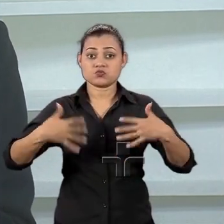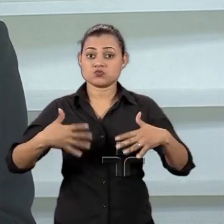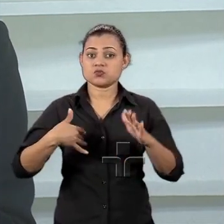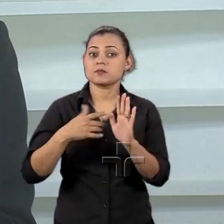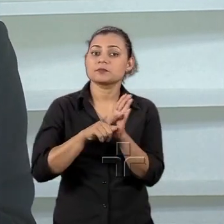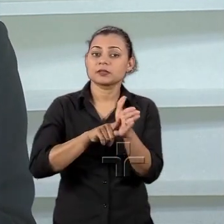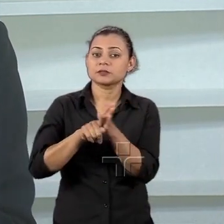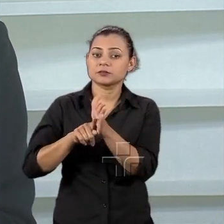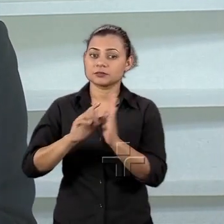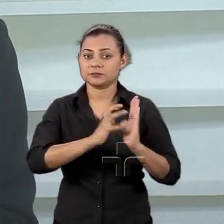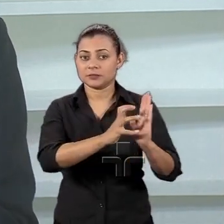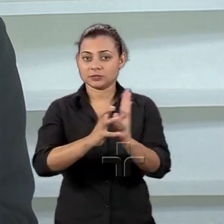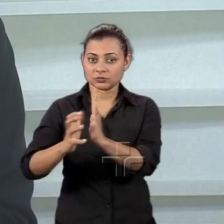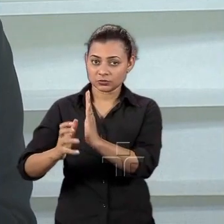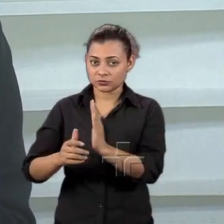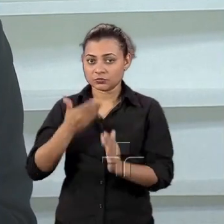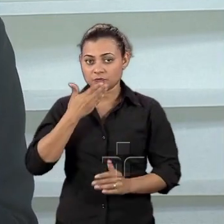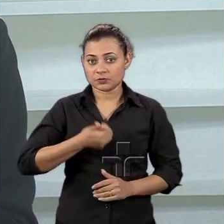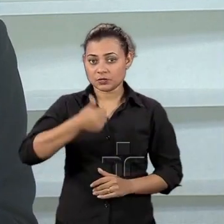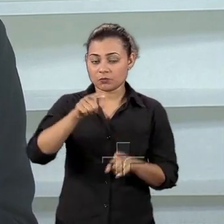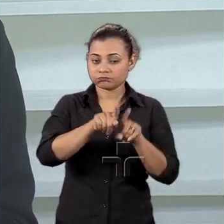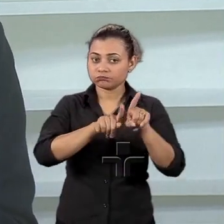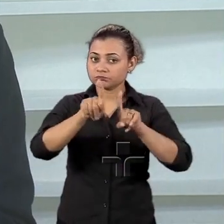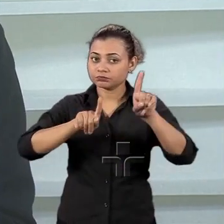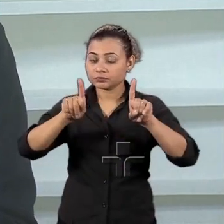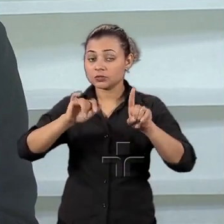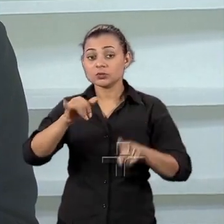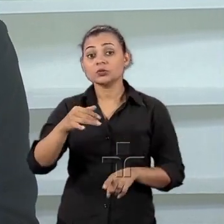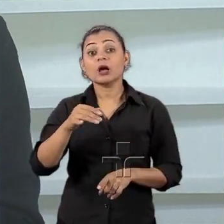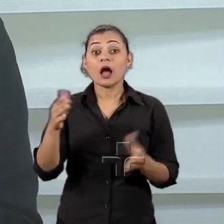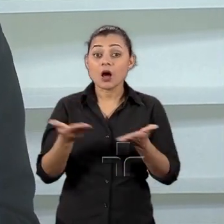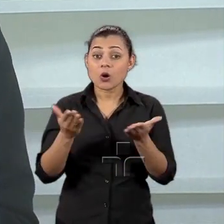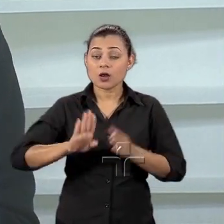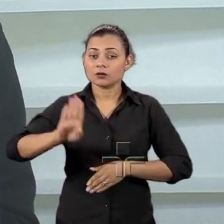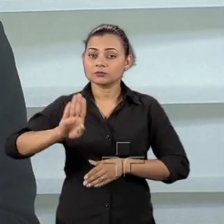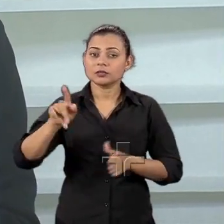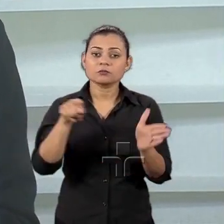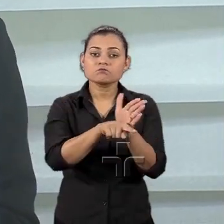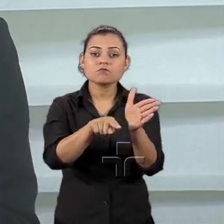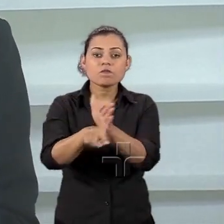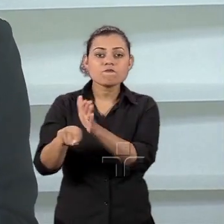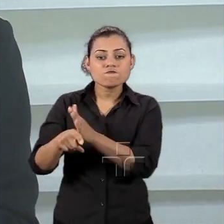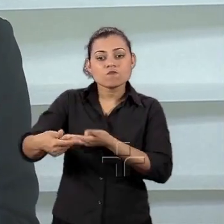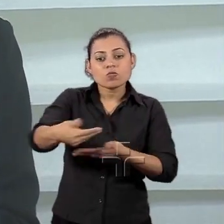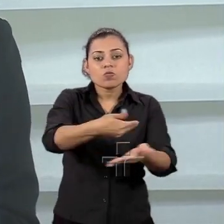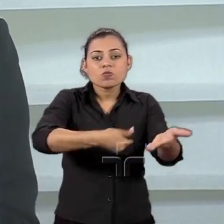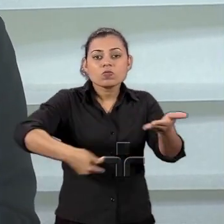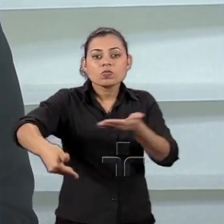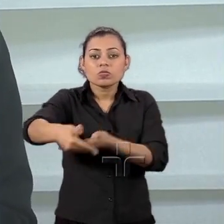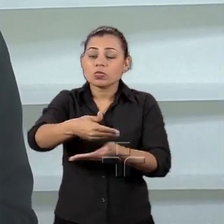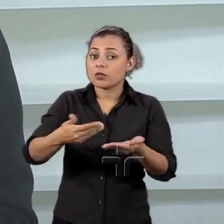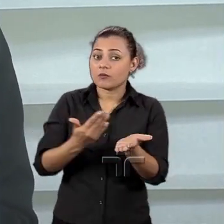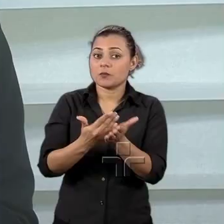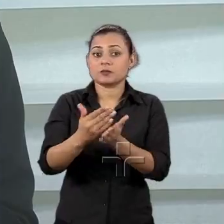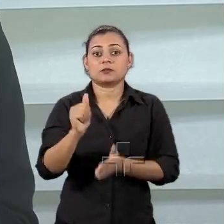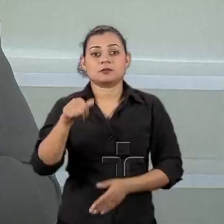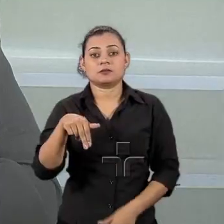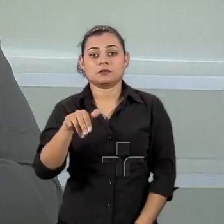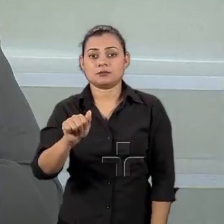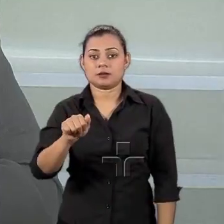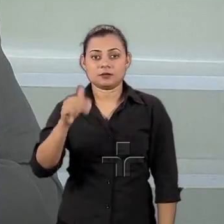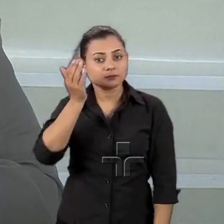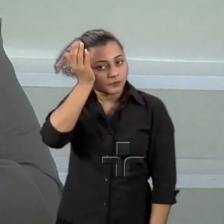nas pesquisas de opinião. Agora os candidatos vão fazer perguntas entre si. Vamos começar com a Ana Amélia.